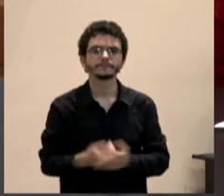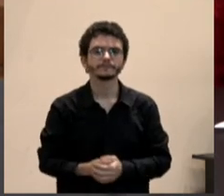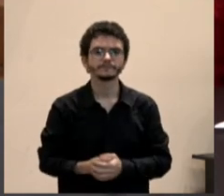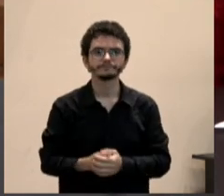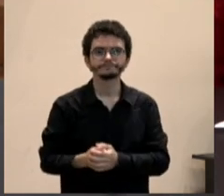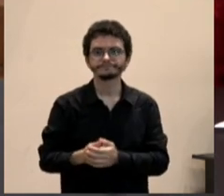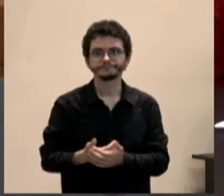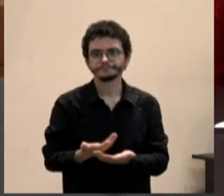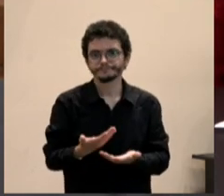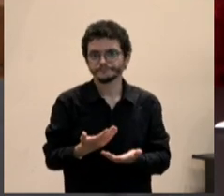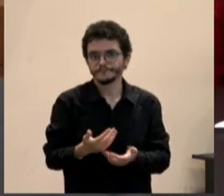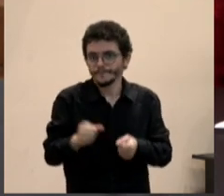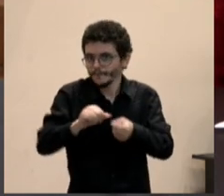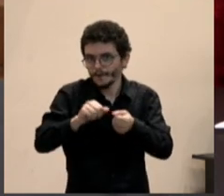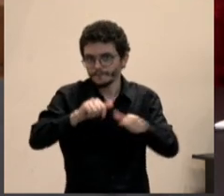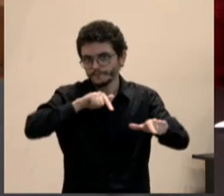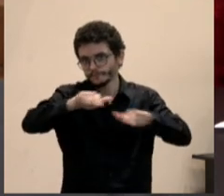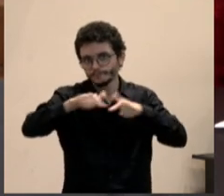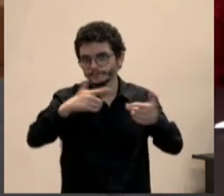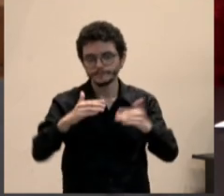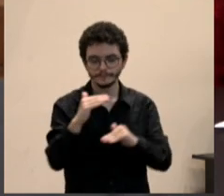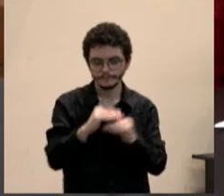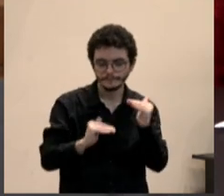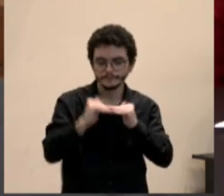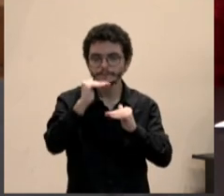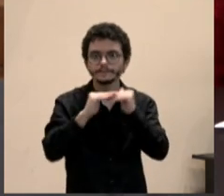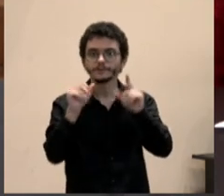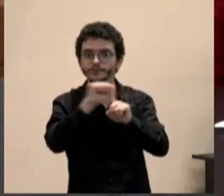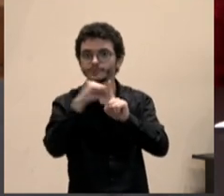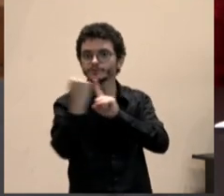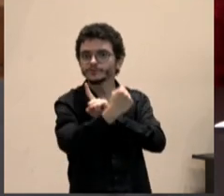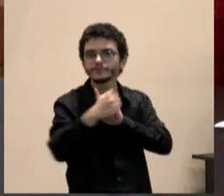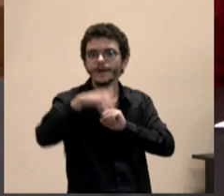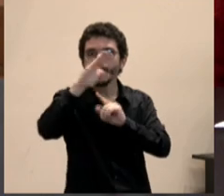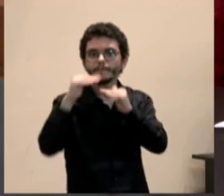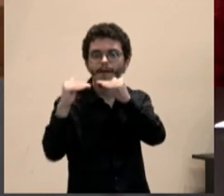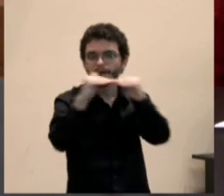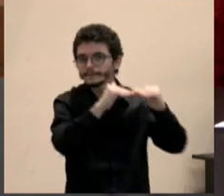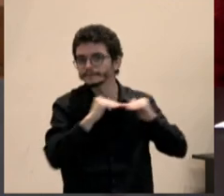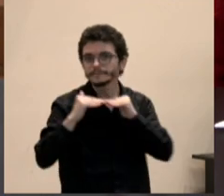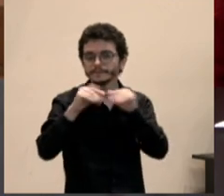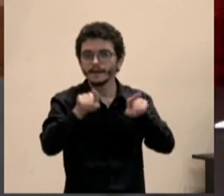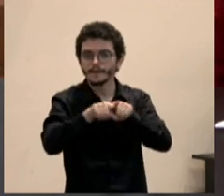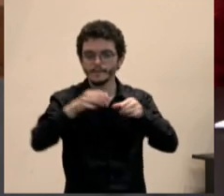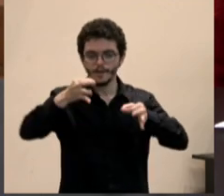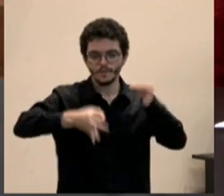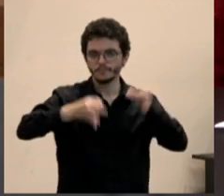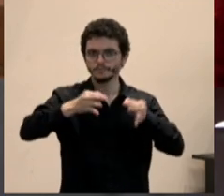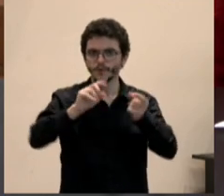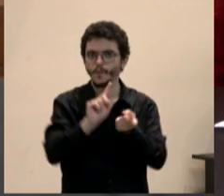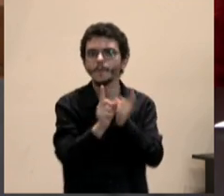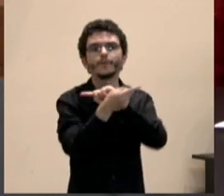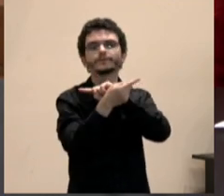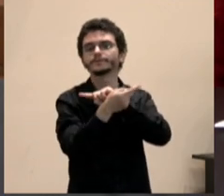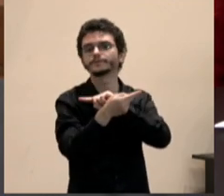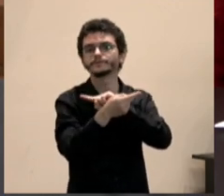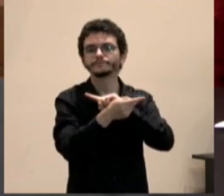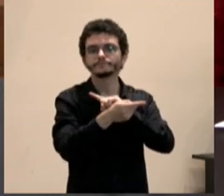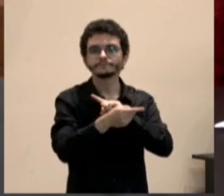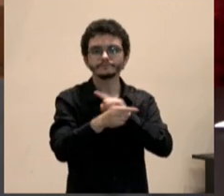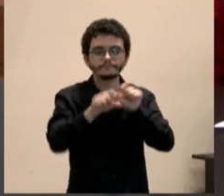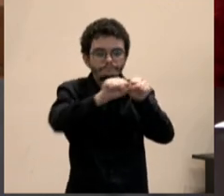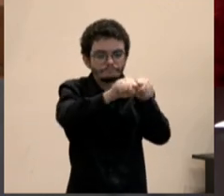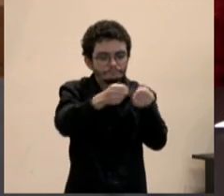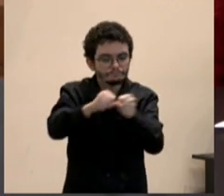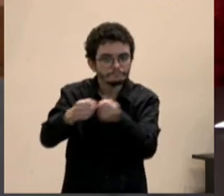está prestando um serviço de construção de uma sociedade mais igualitária e mais justa, muito pelo contrário, destruindo